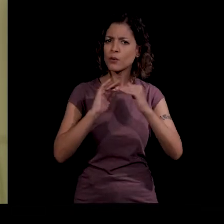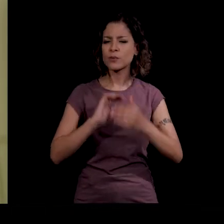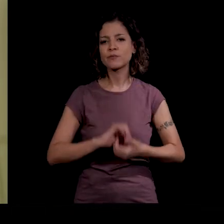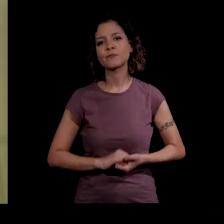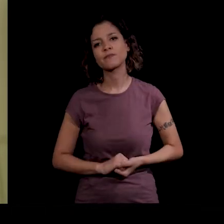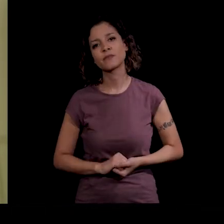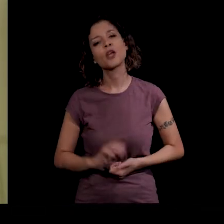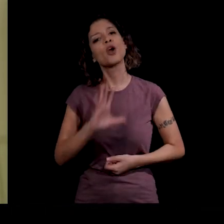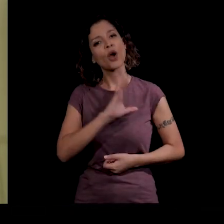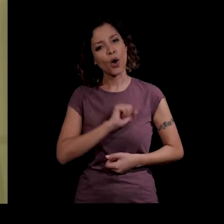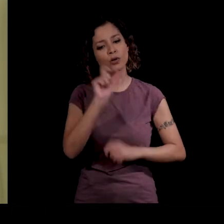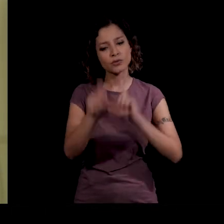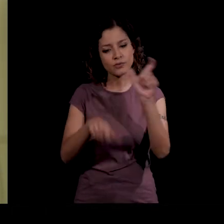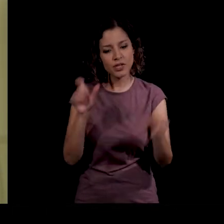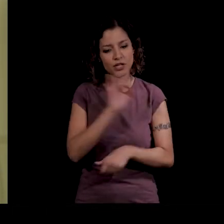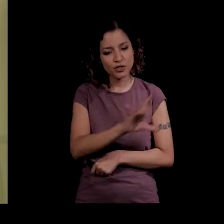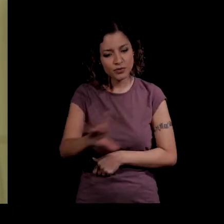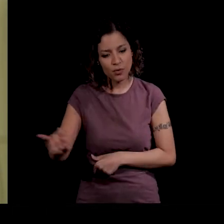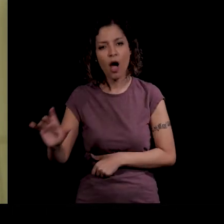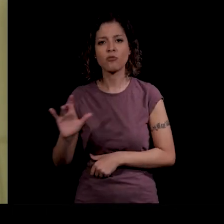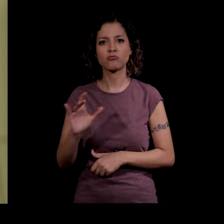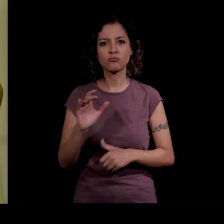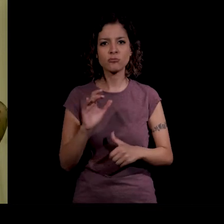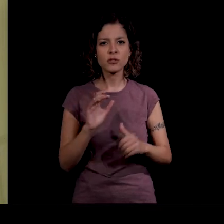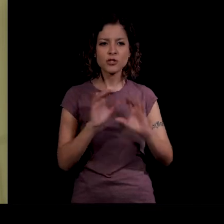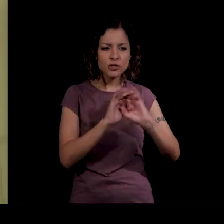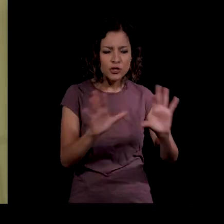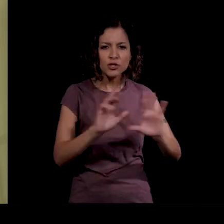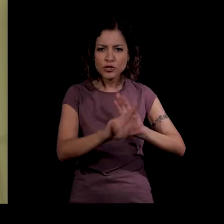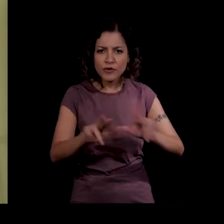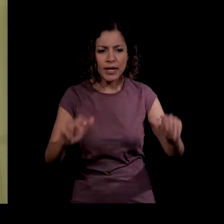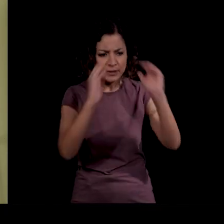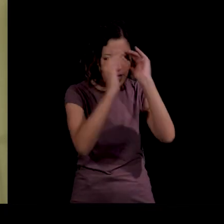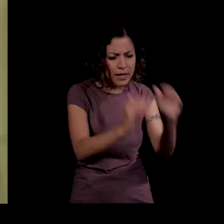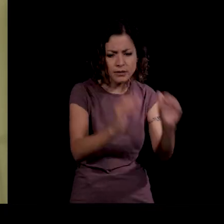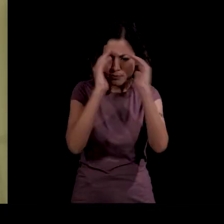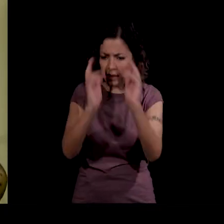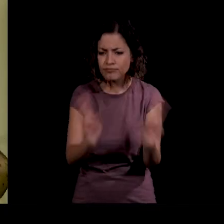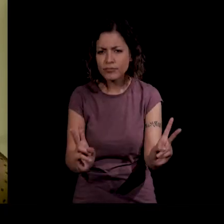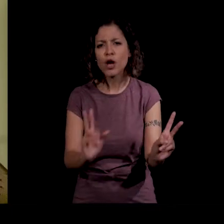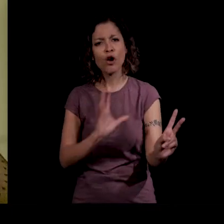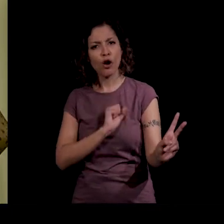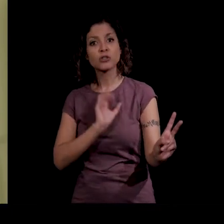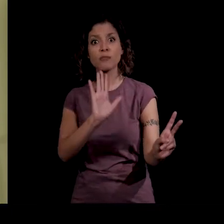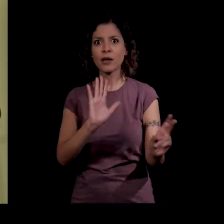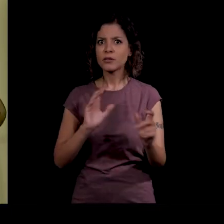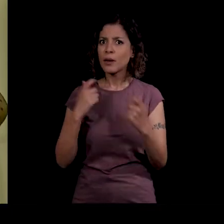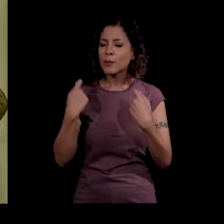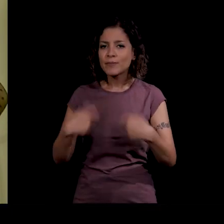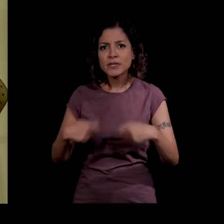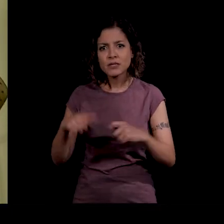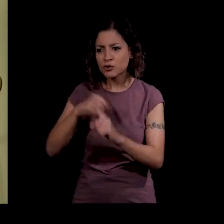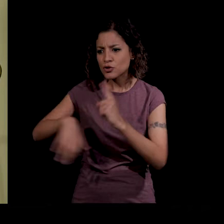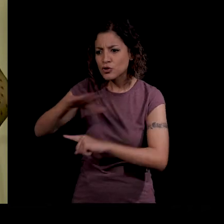Gosto das liberdades individuais preservadas, das diferenças sendo respeitadas, mas eu não entendo uma sociedade que